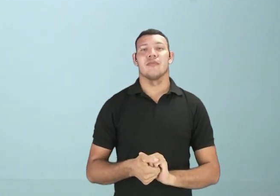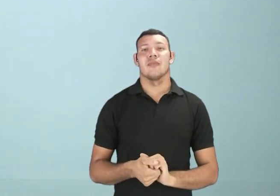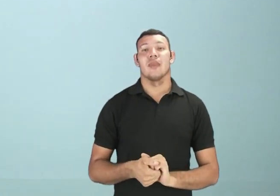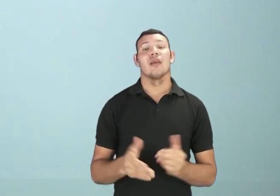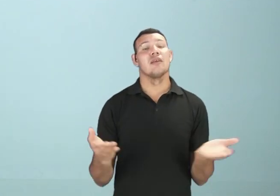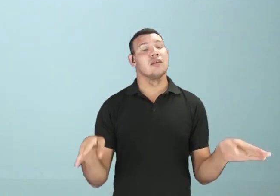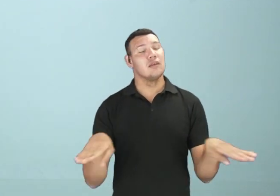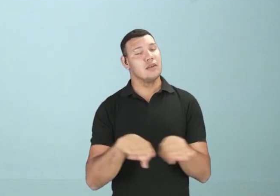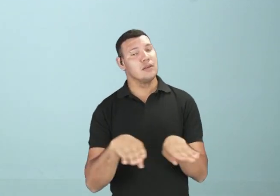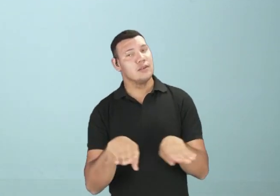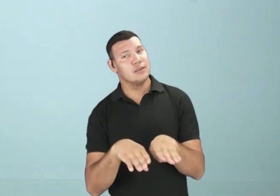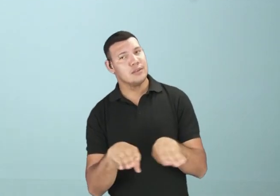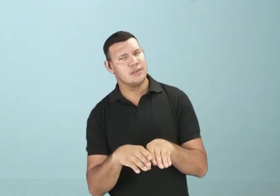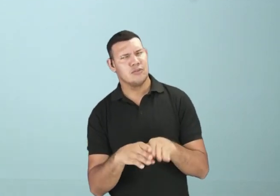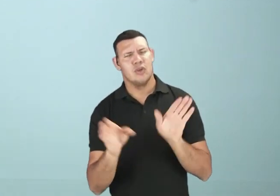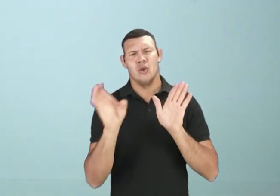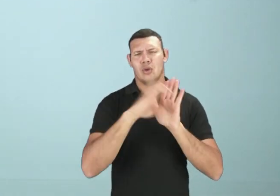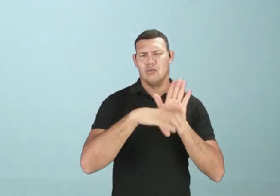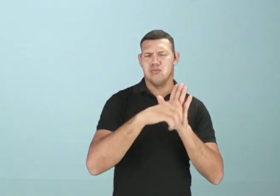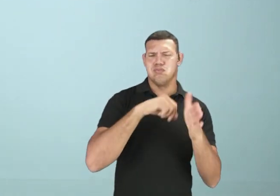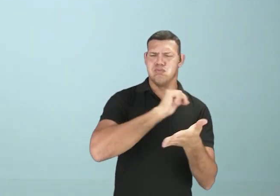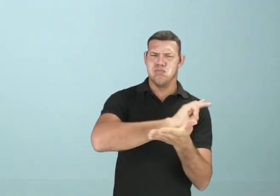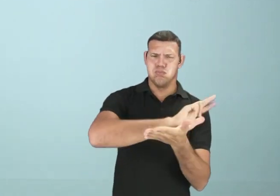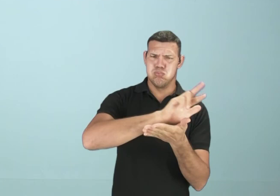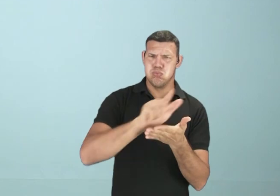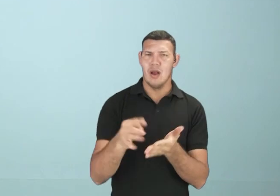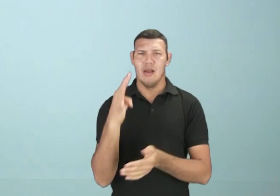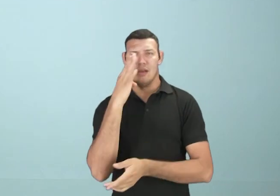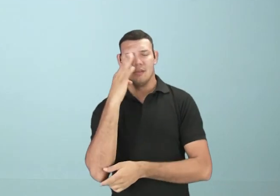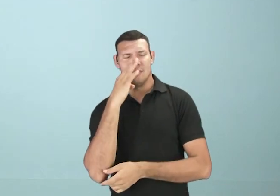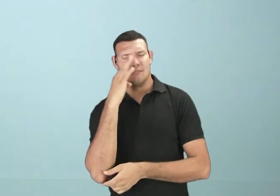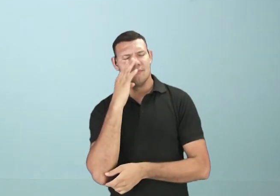você vai ter outros conteúdos que você pode acessar e assistir com